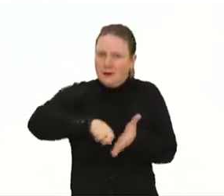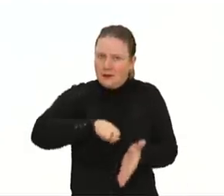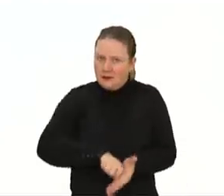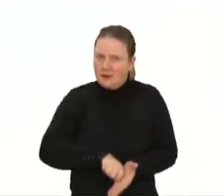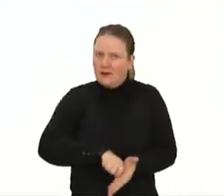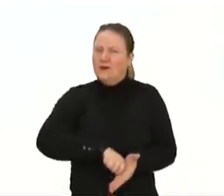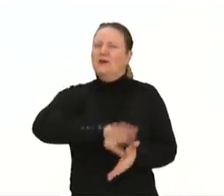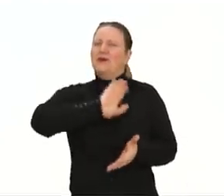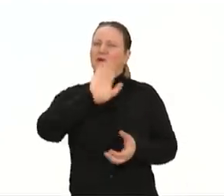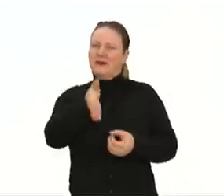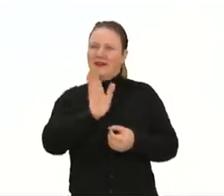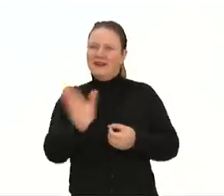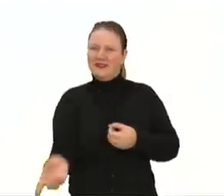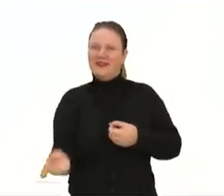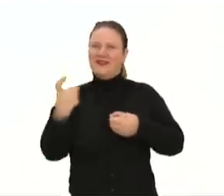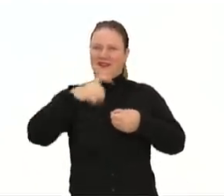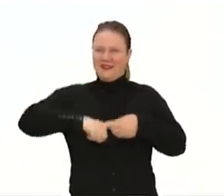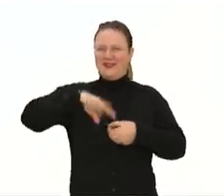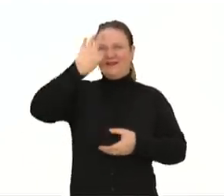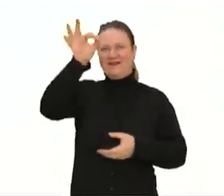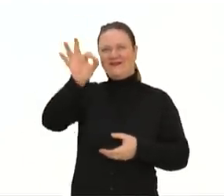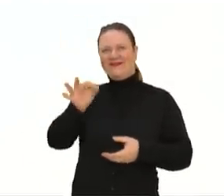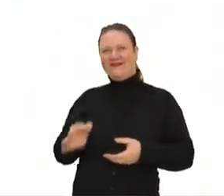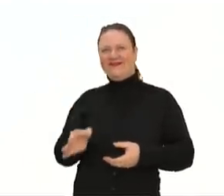e eu já volto aqui pra gente fazer a correção.